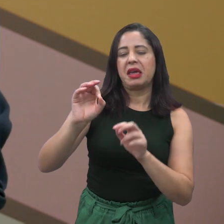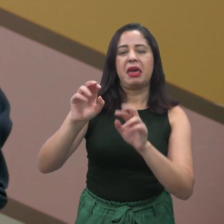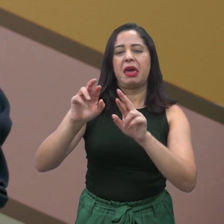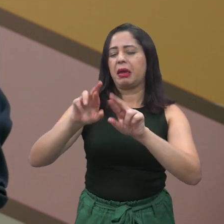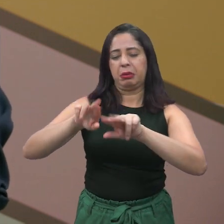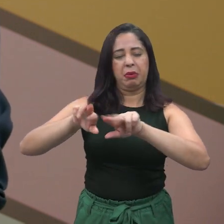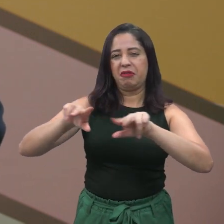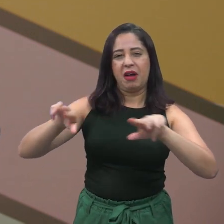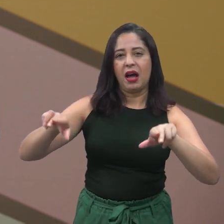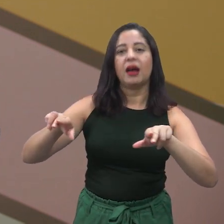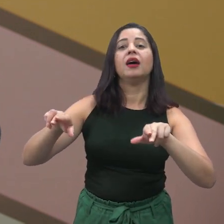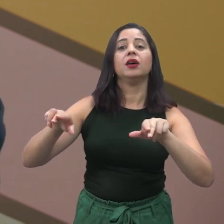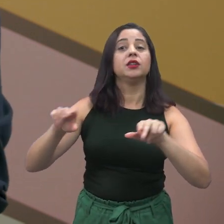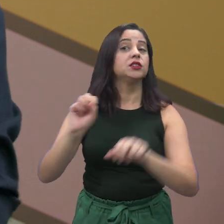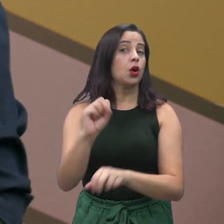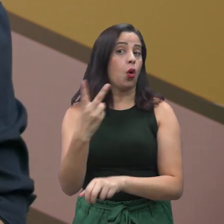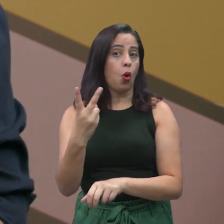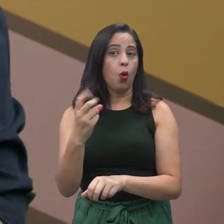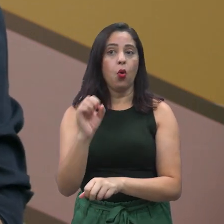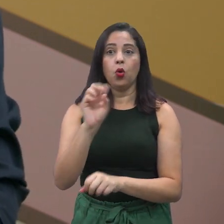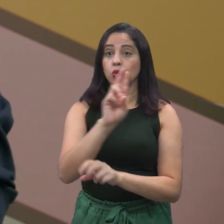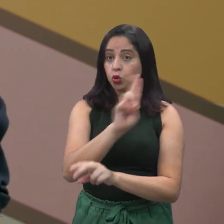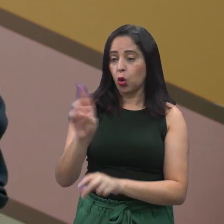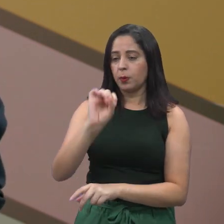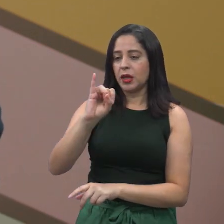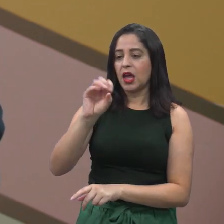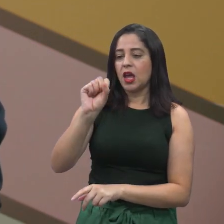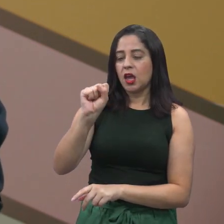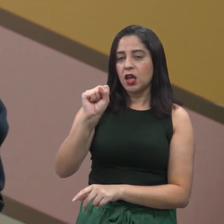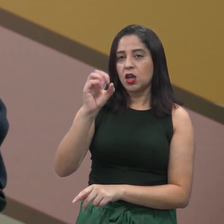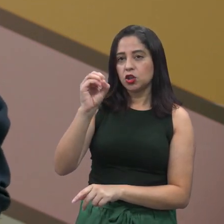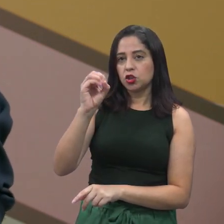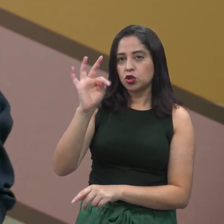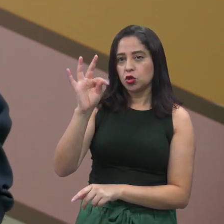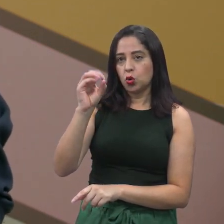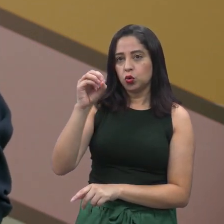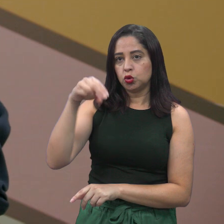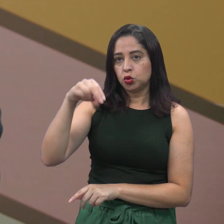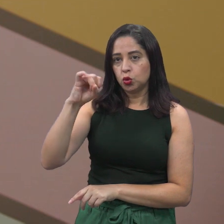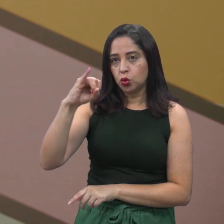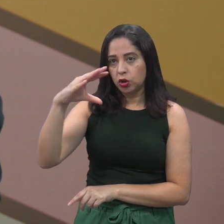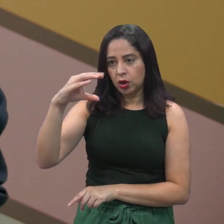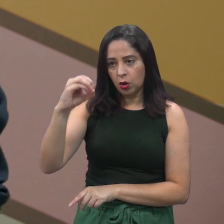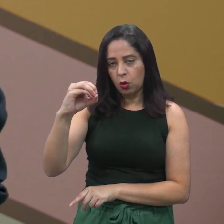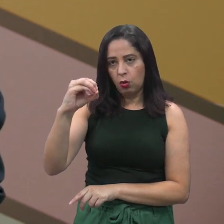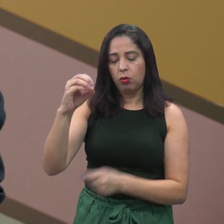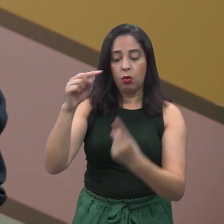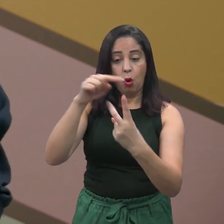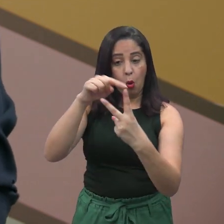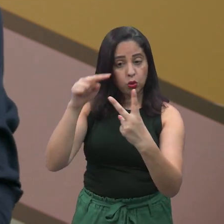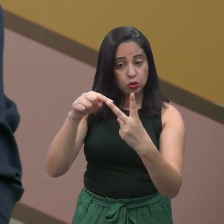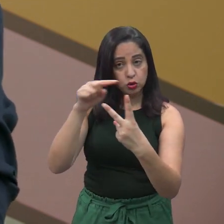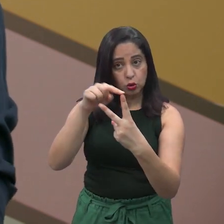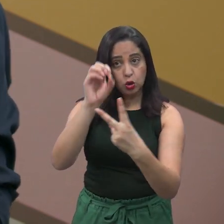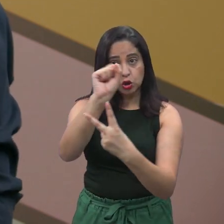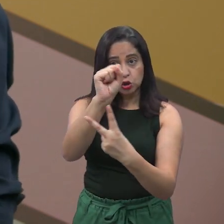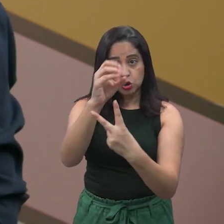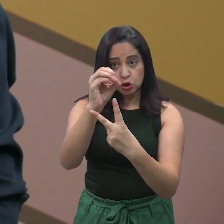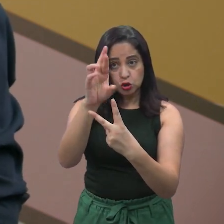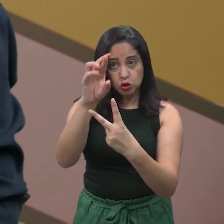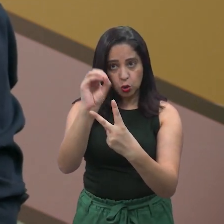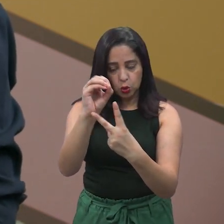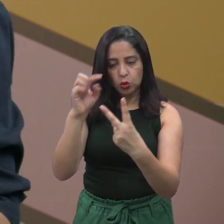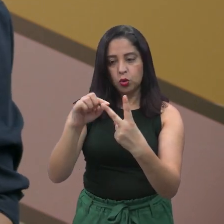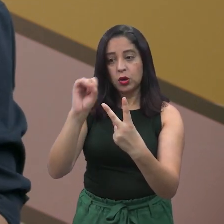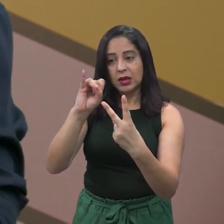por ml de cloreto de sódio. Ou escrito isotônico, qualquer uma dessas especificações é o mesmo soro. Tá? A Anvisa não tem diferença